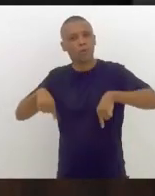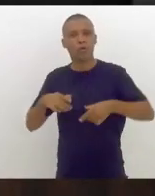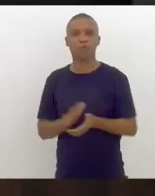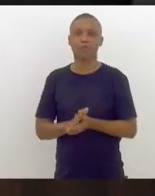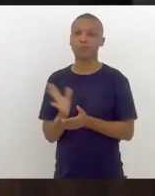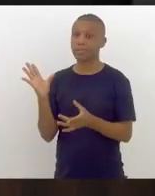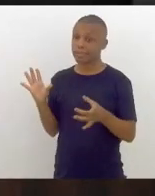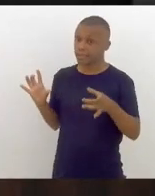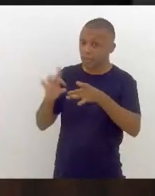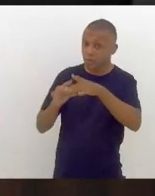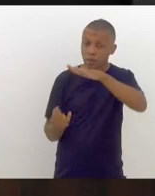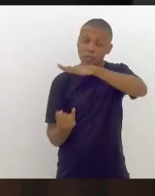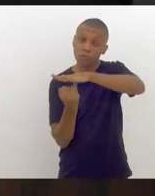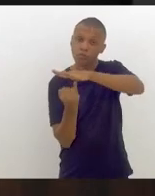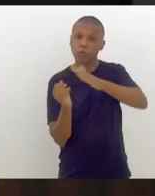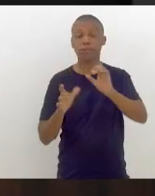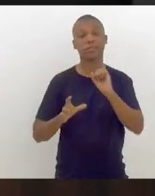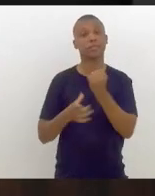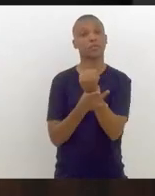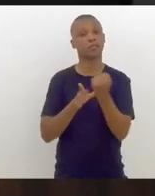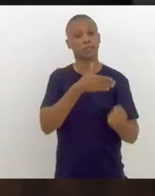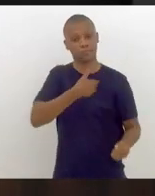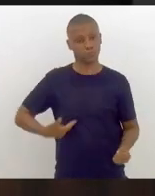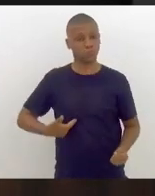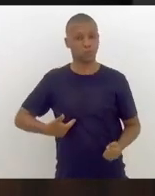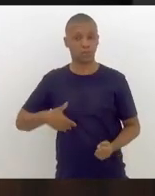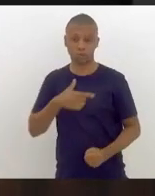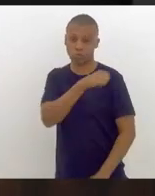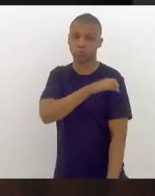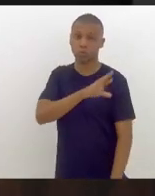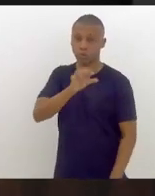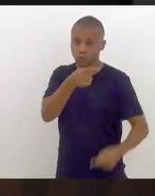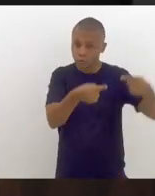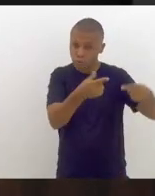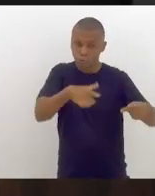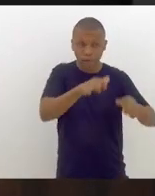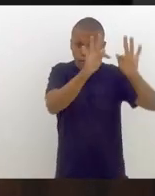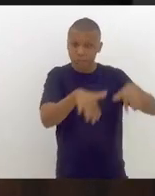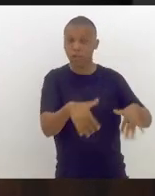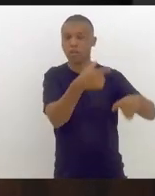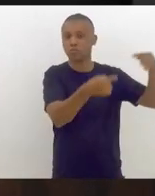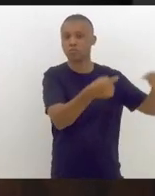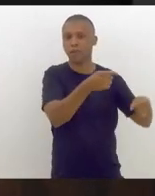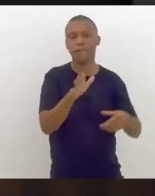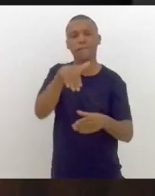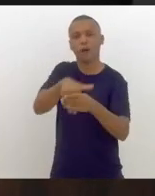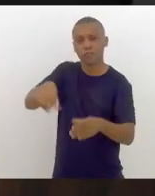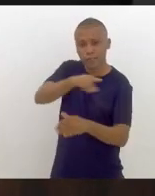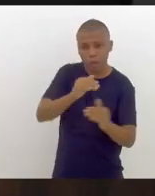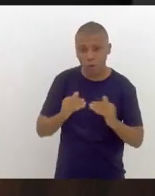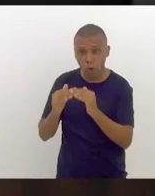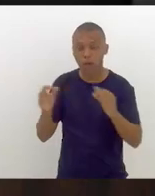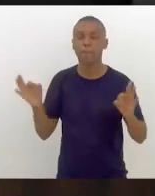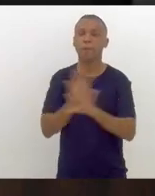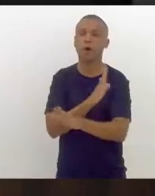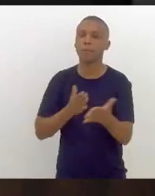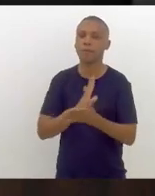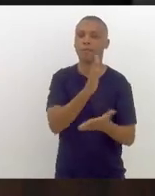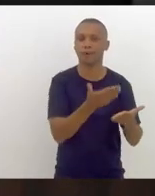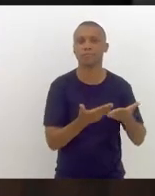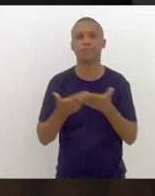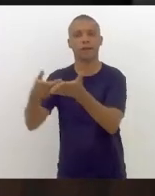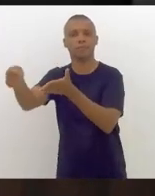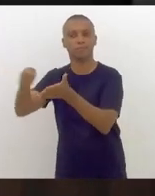as instituições de Segurança Pública do Estado do Rio de Janeiro a discussão tá vendo que queria discutir encerrar da discussão em votação permaneça Como estão aprovado vai